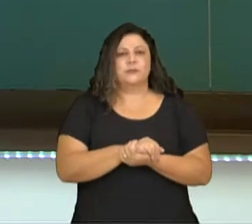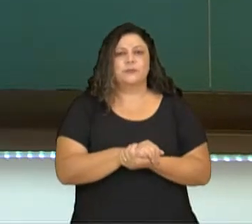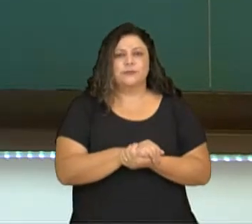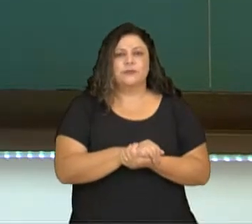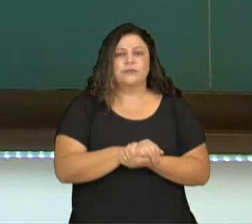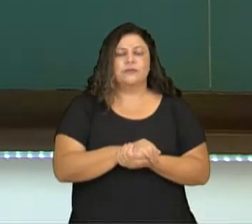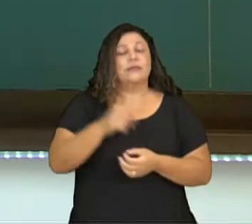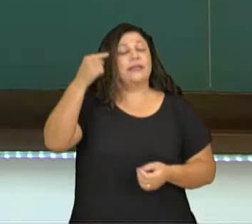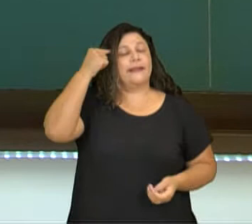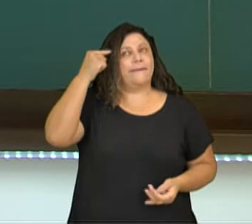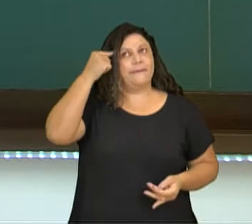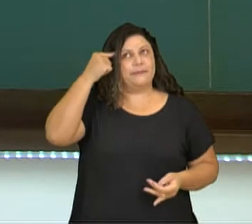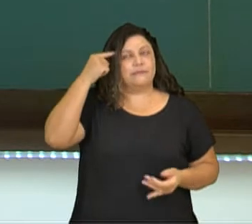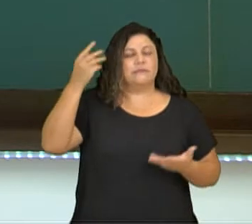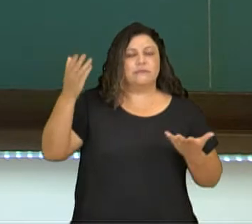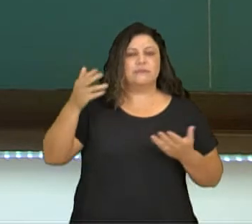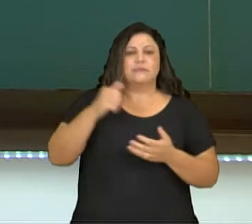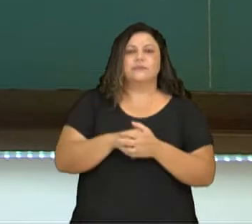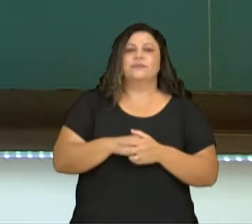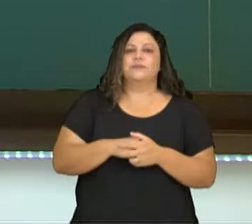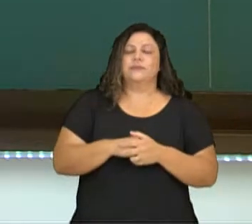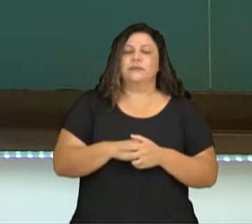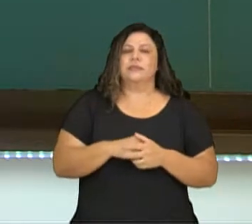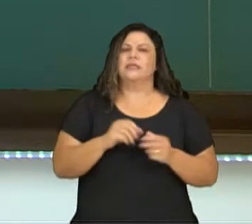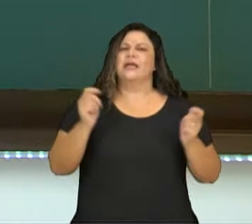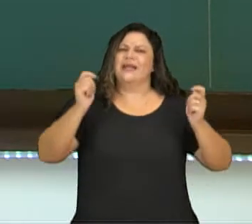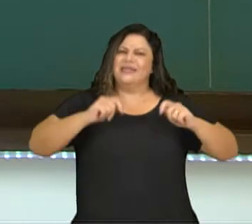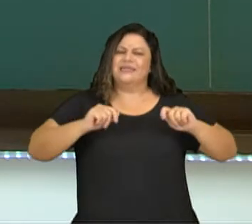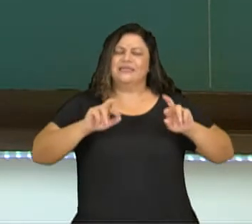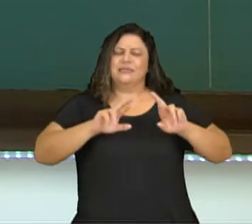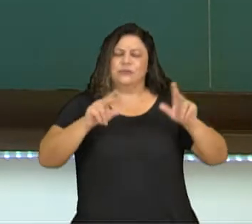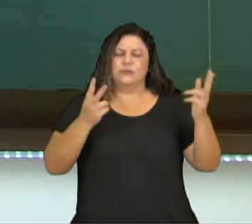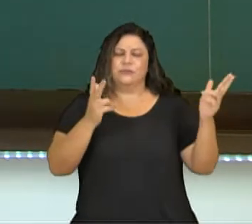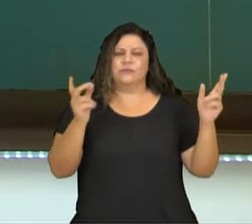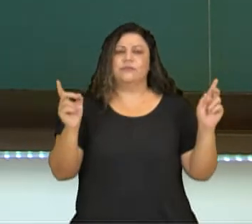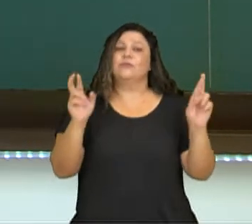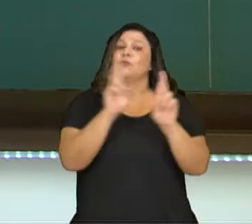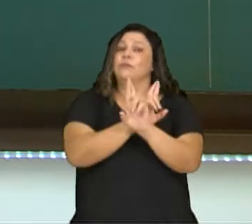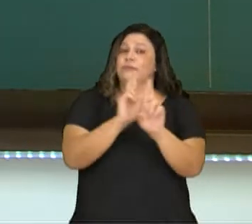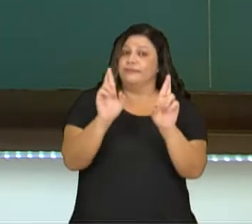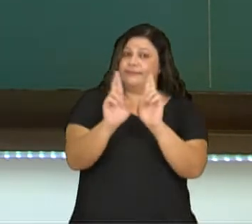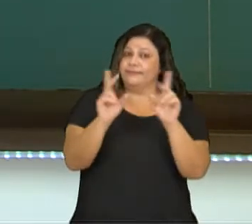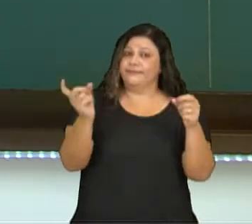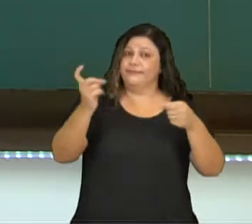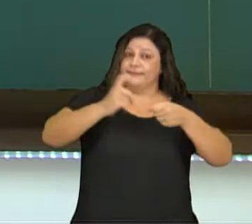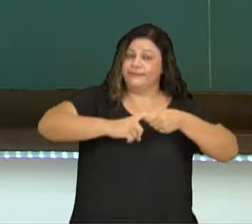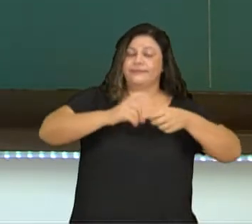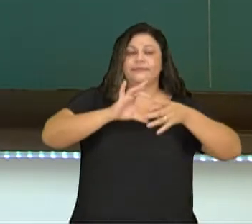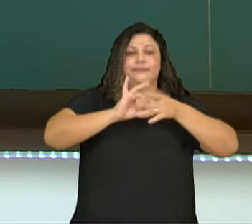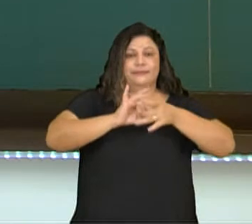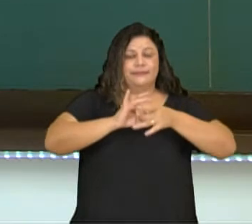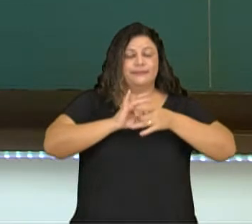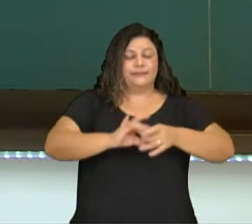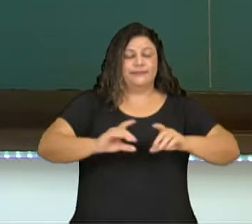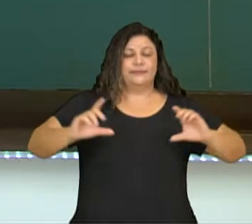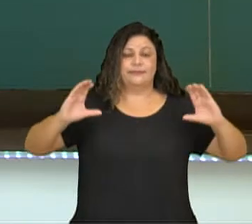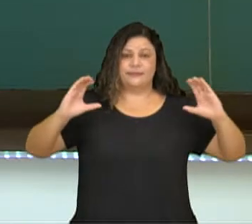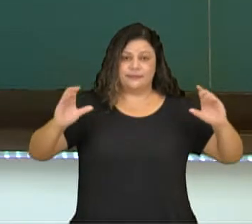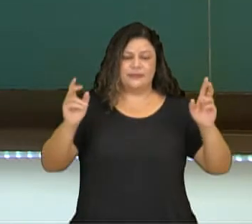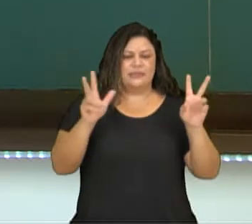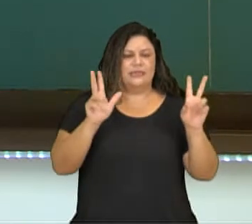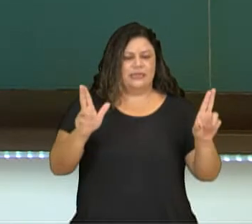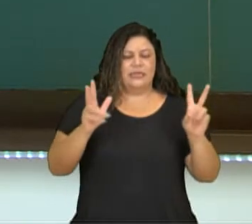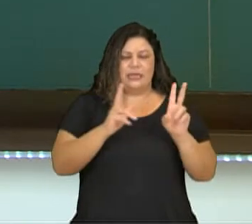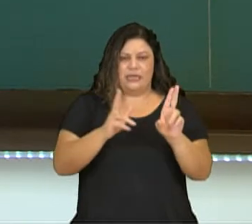ter em mente aí que esses ângulos são ângulos correspondentes, tá? Que eles terão as mesmas medidas das